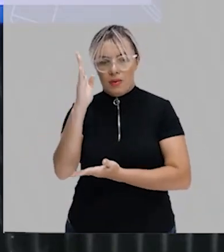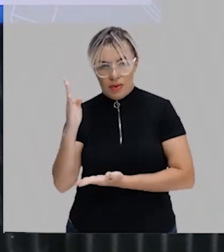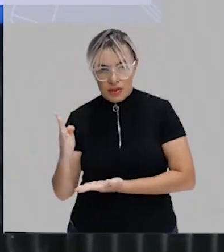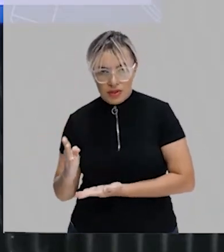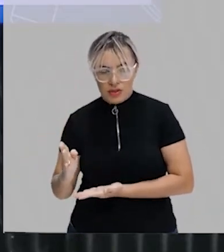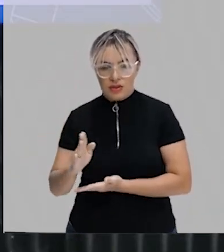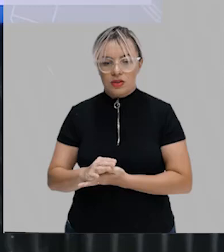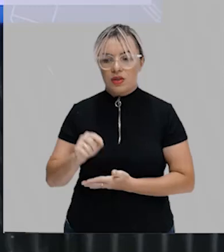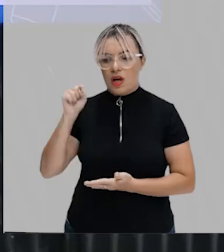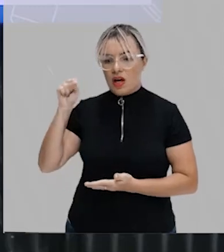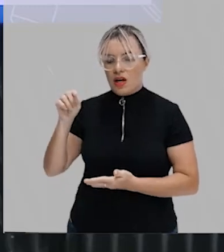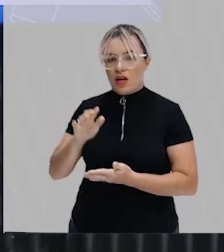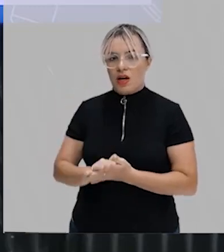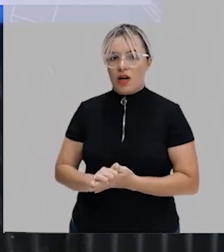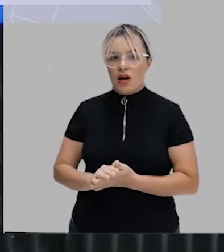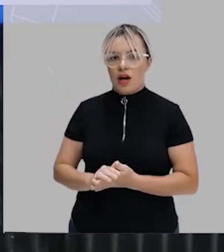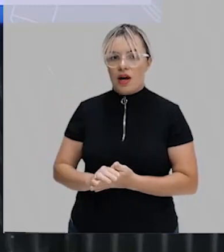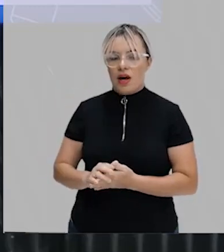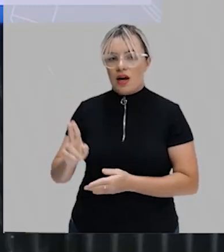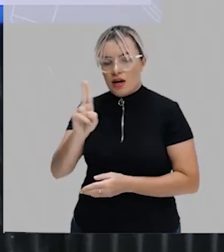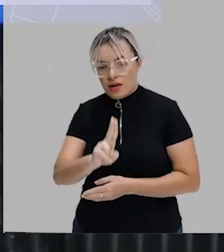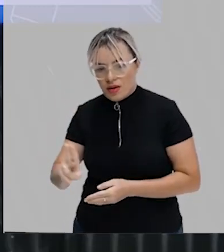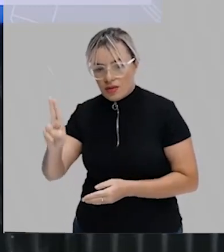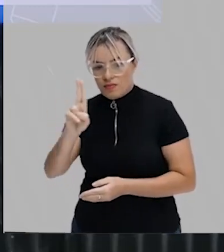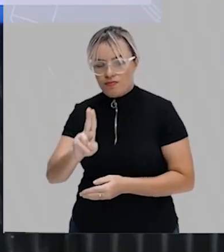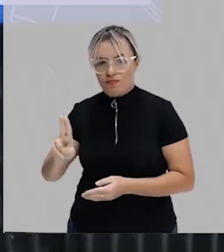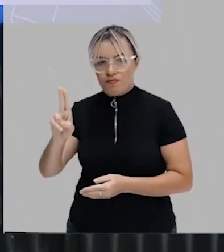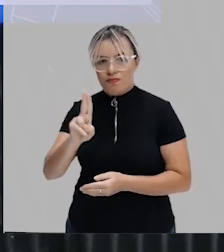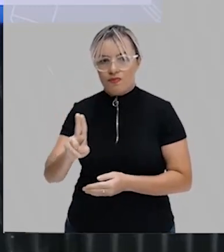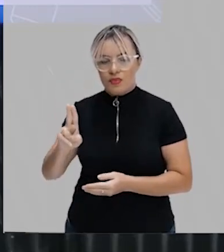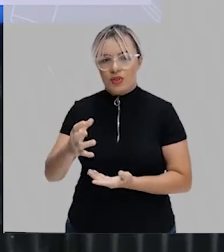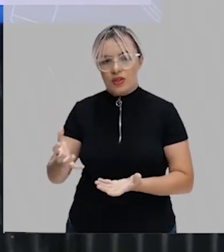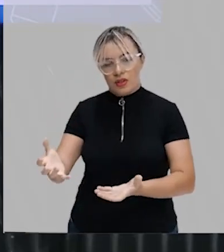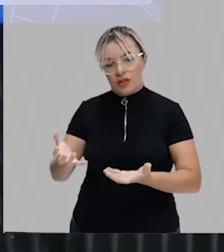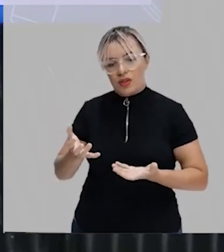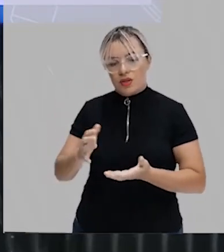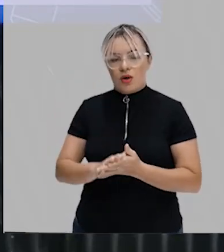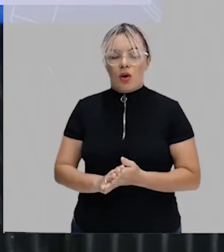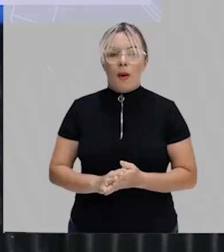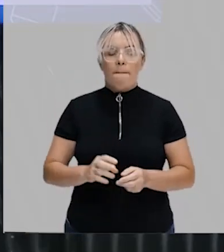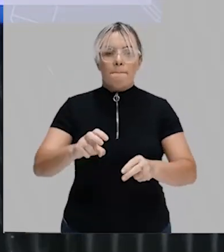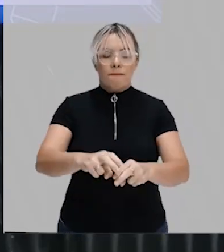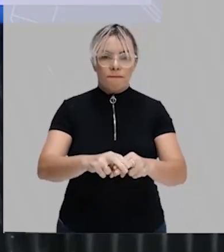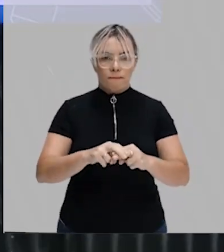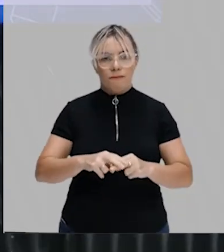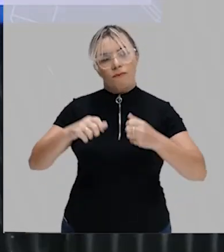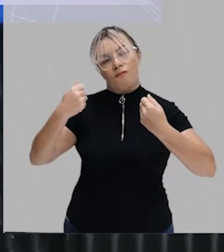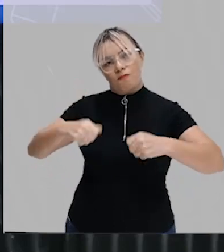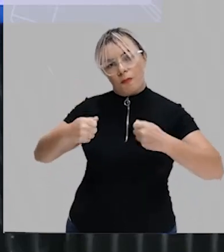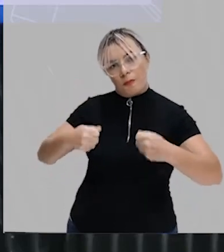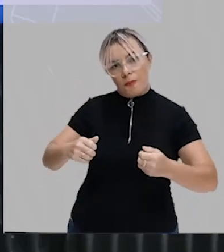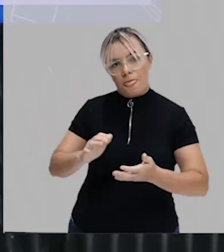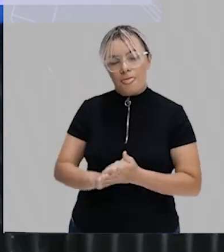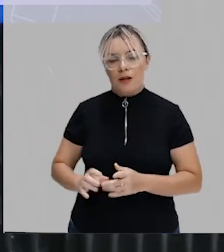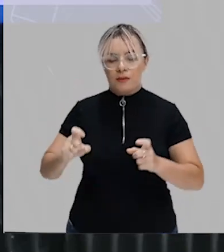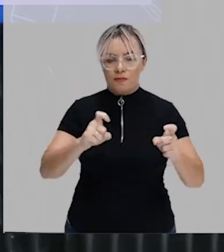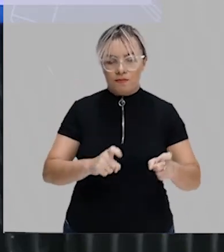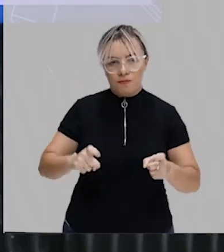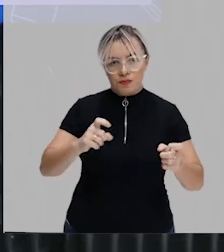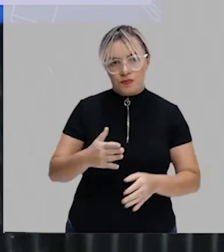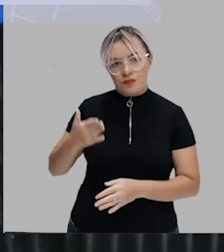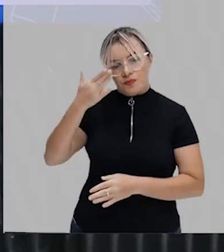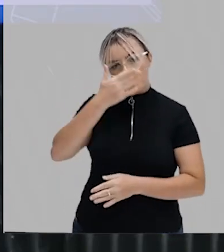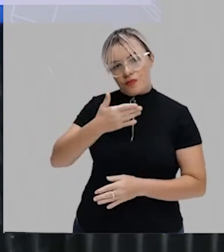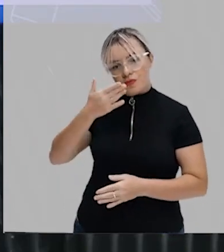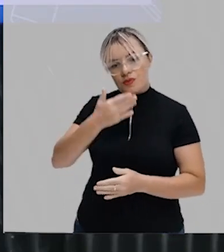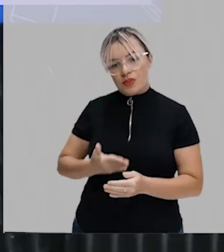necessidade de estabelecer uma estrutura de agromanufatura açucareira. E essa estrutura ela vem dentro do sistema de